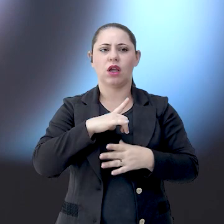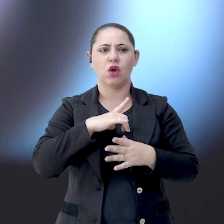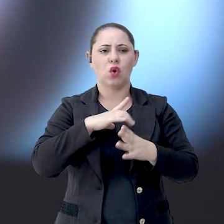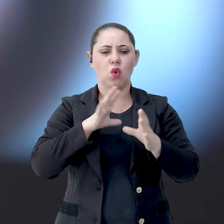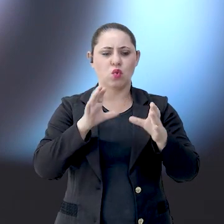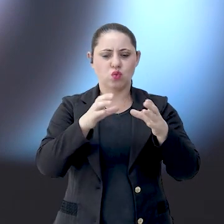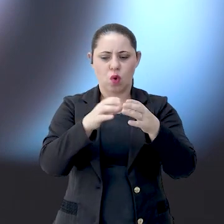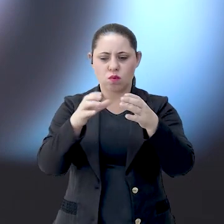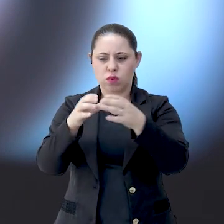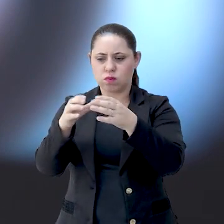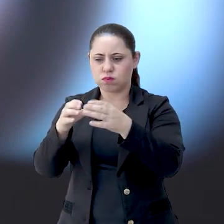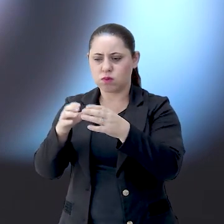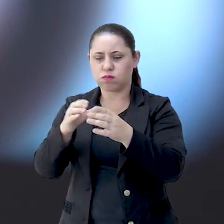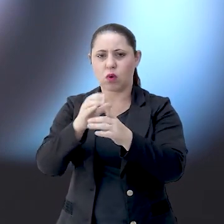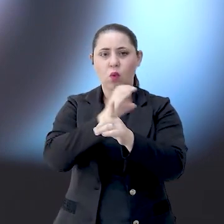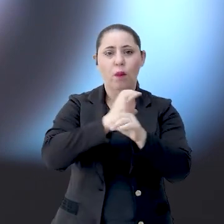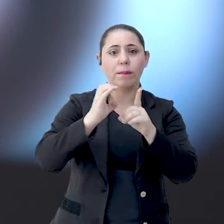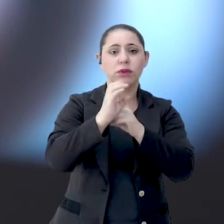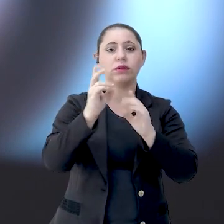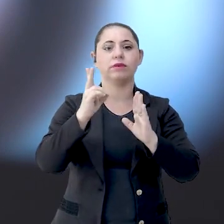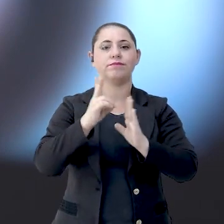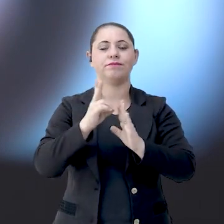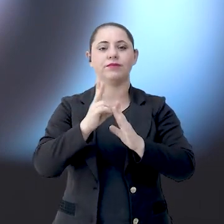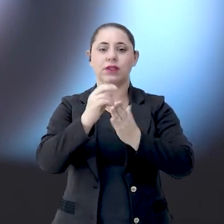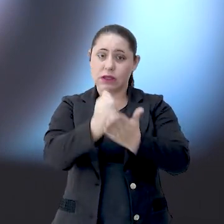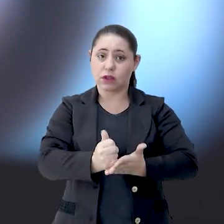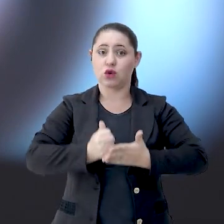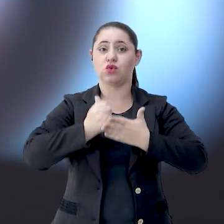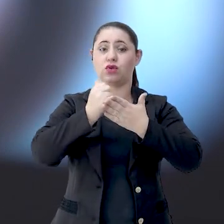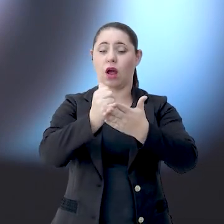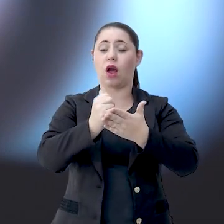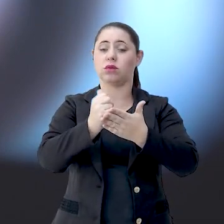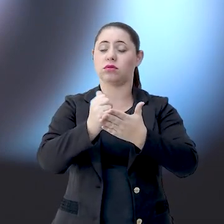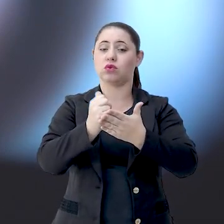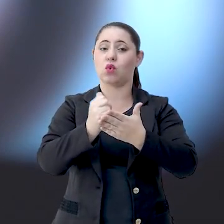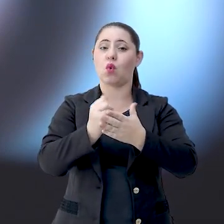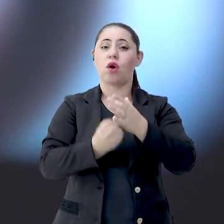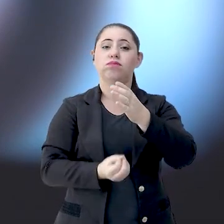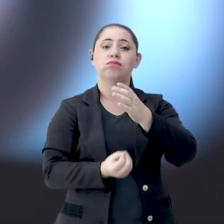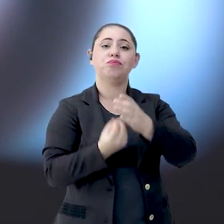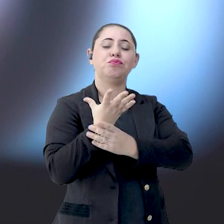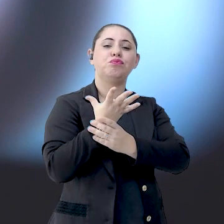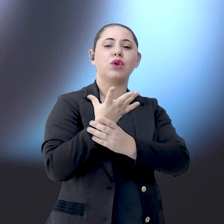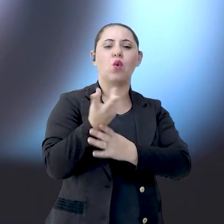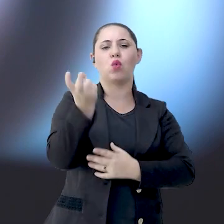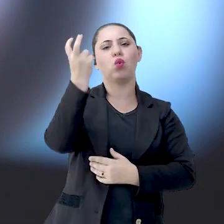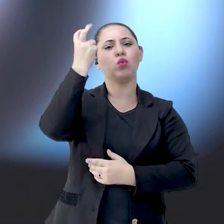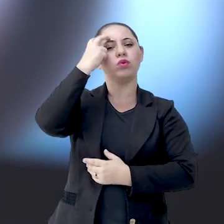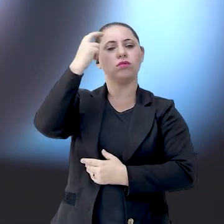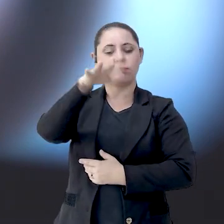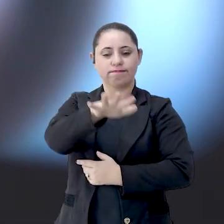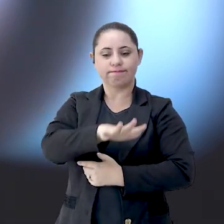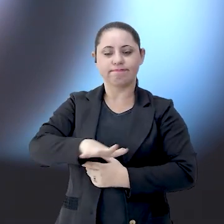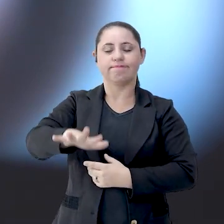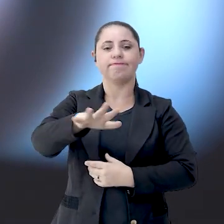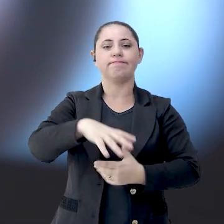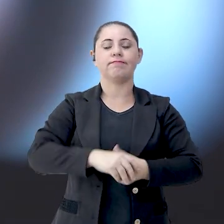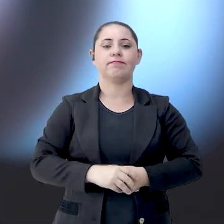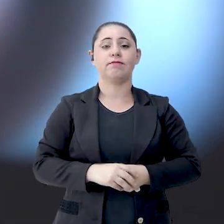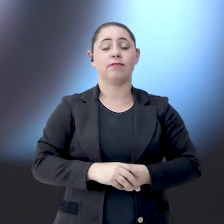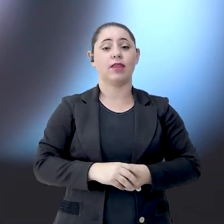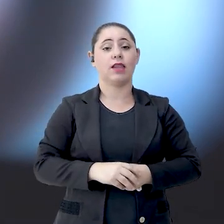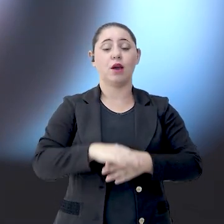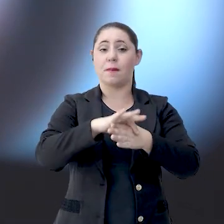região encontram-se em Maracaju, Carapó, Rio Brilhante, Itaporã e Dourados, que é um dos centros do agronegócio